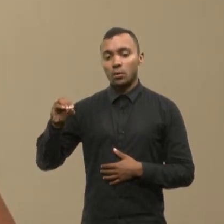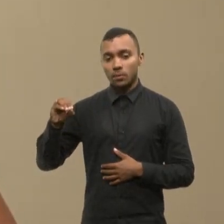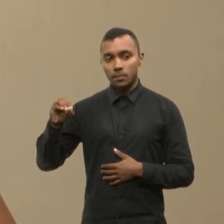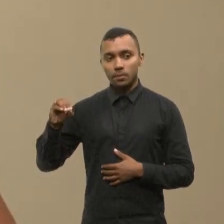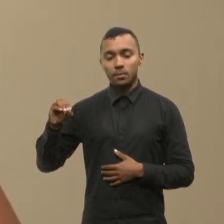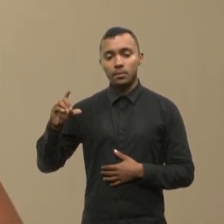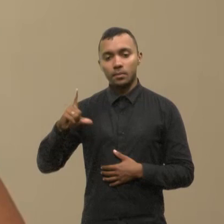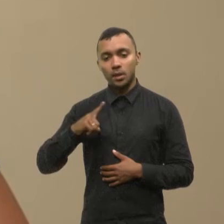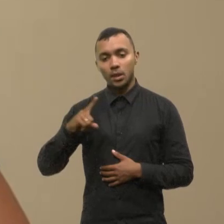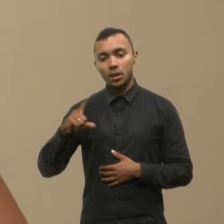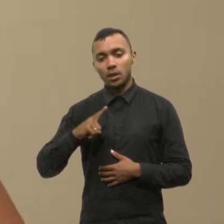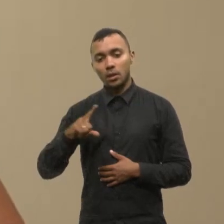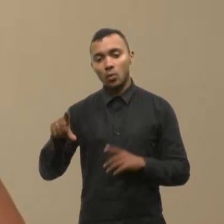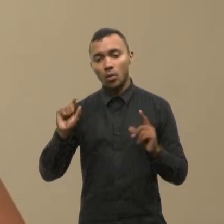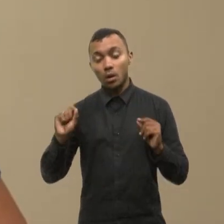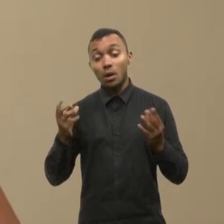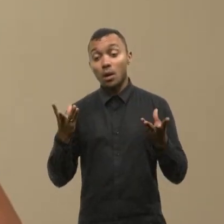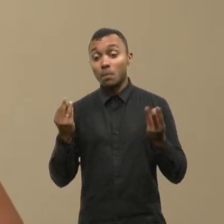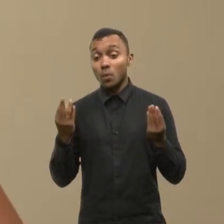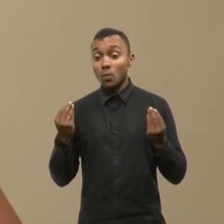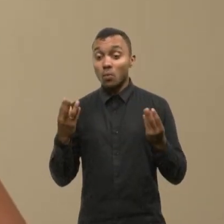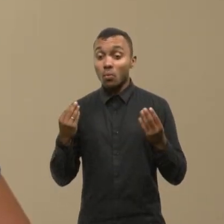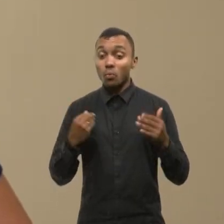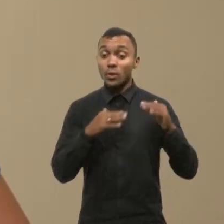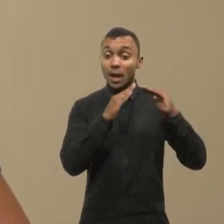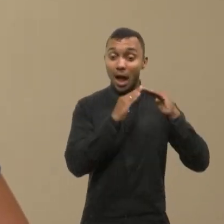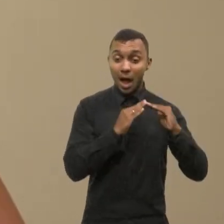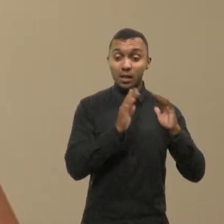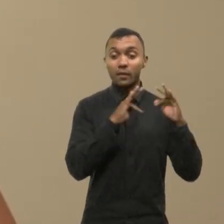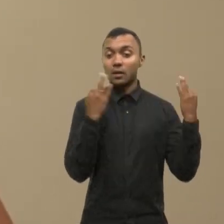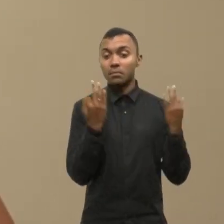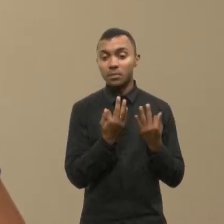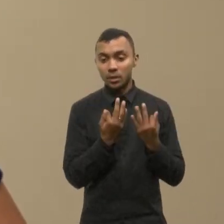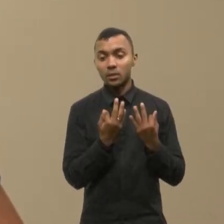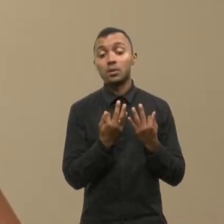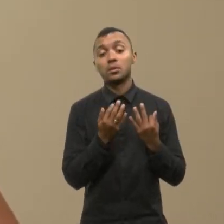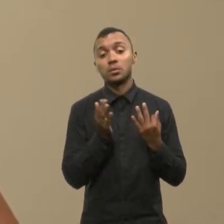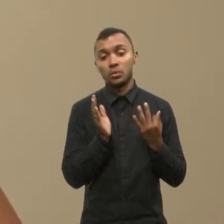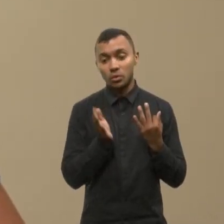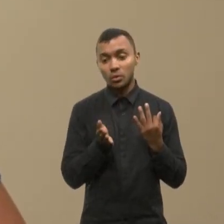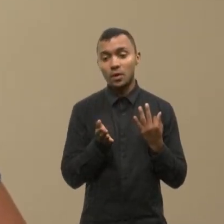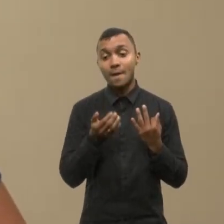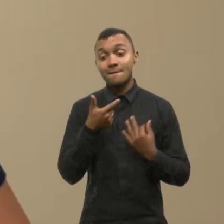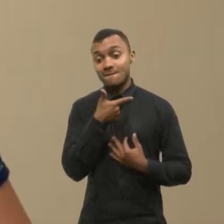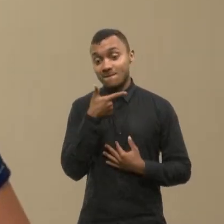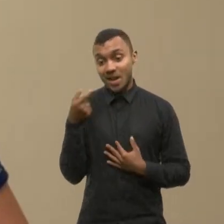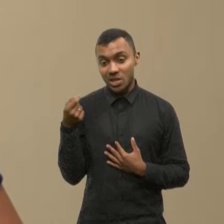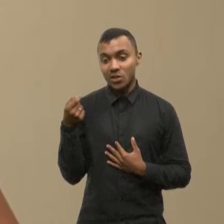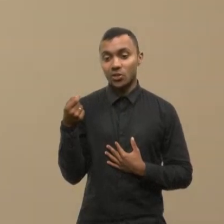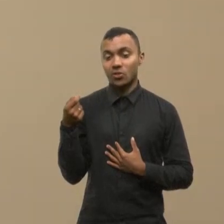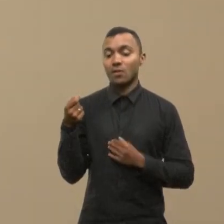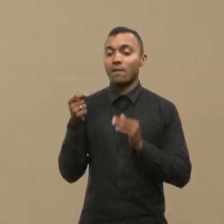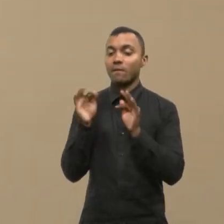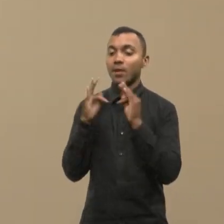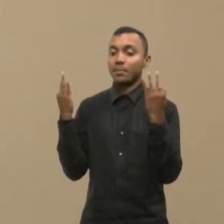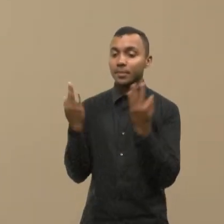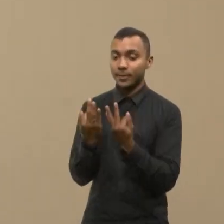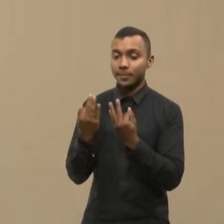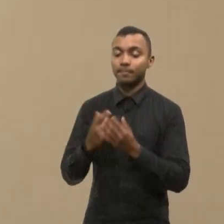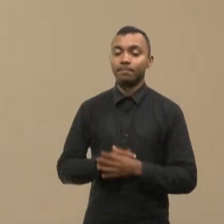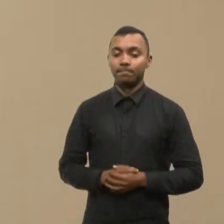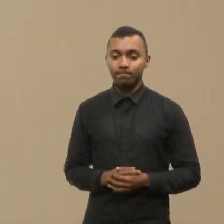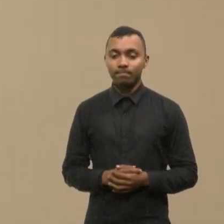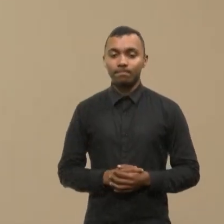moram muitas famílias, né? Foram atingidos lá em cerca de 20 famílias e desde o